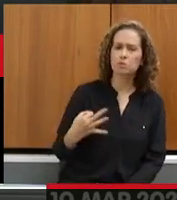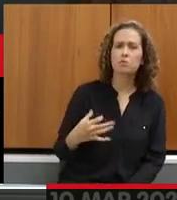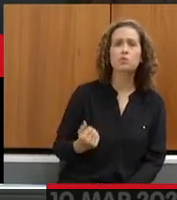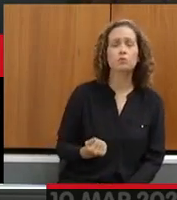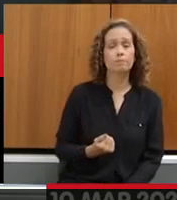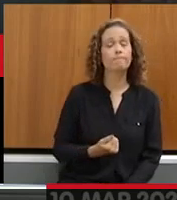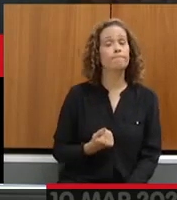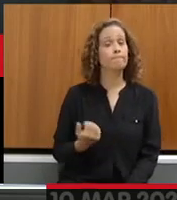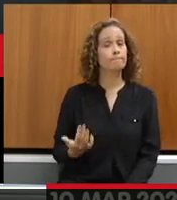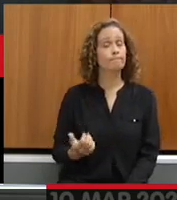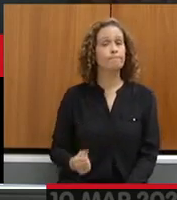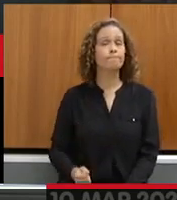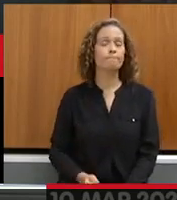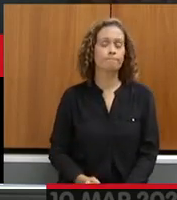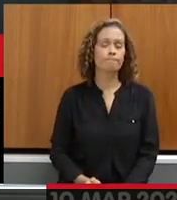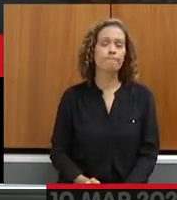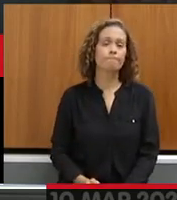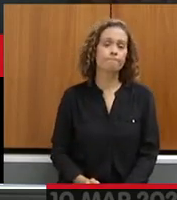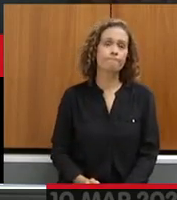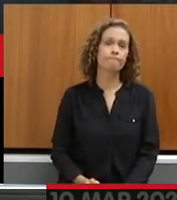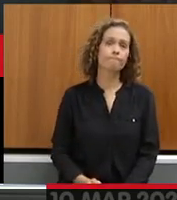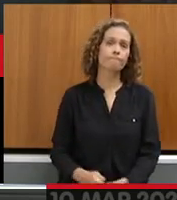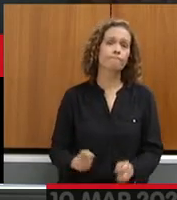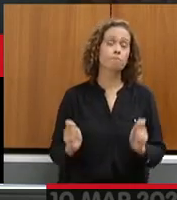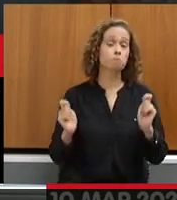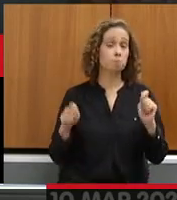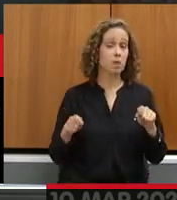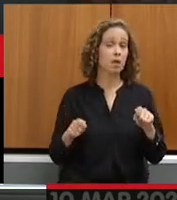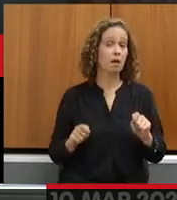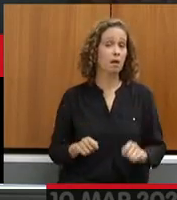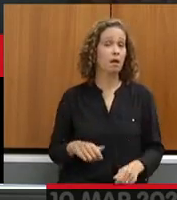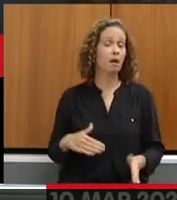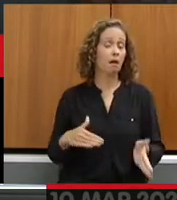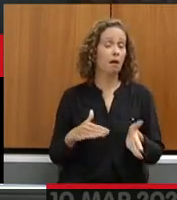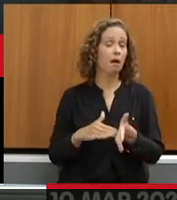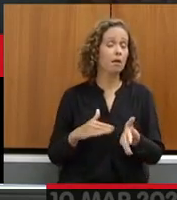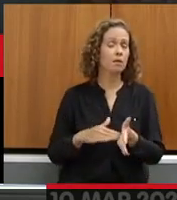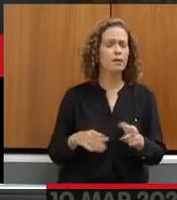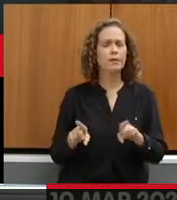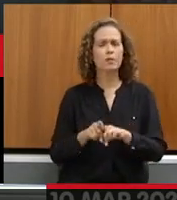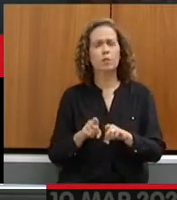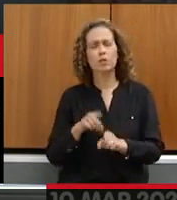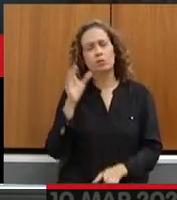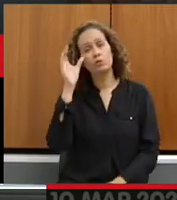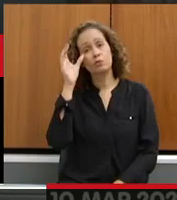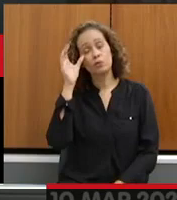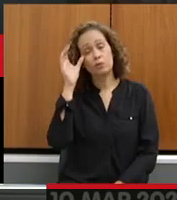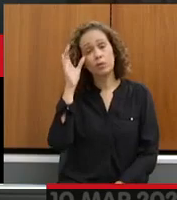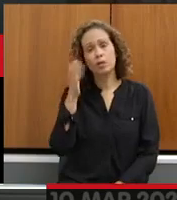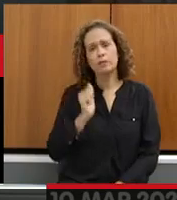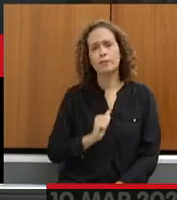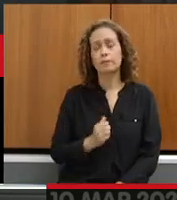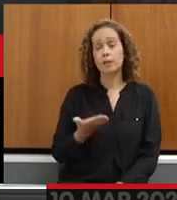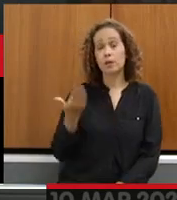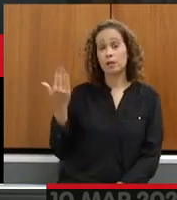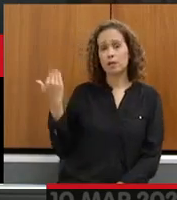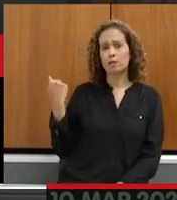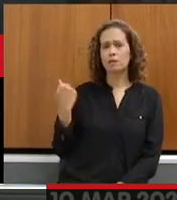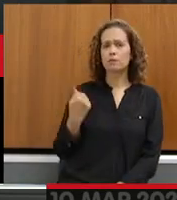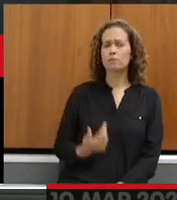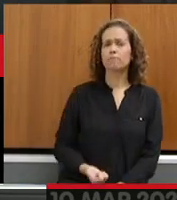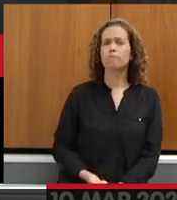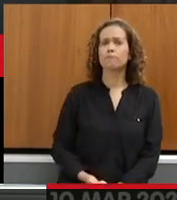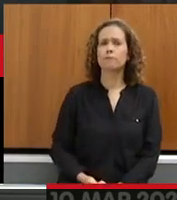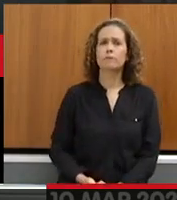o hoje o cumpriu a minha dá para competir até curtir meses e antes vende eu tive muito problema e para